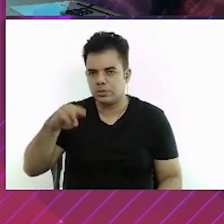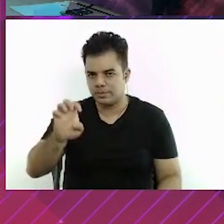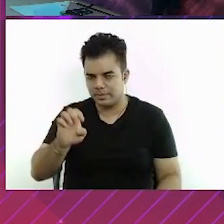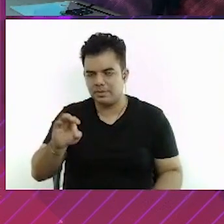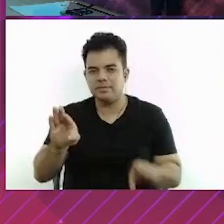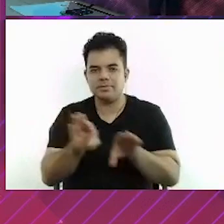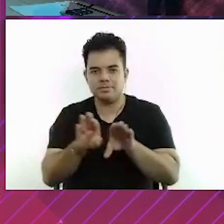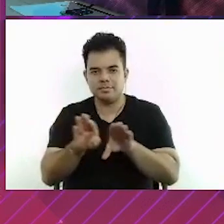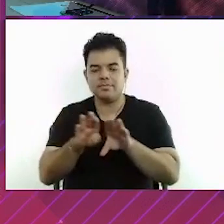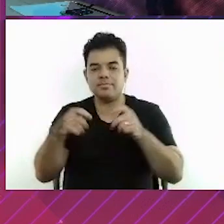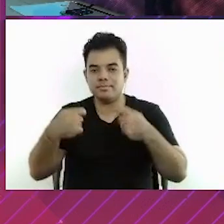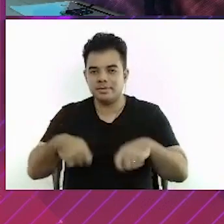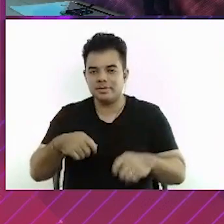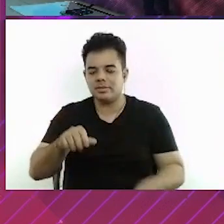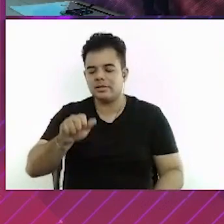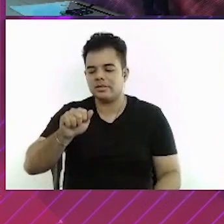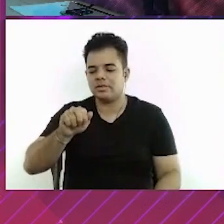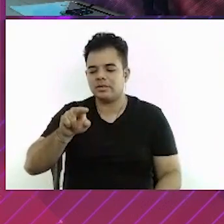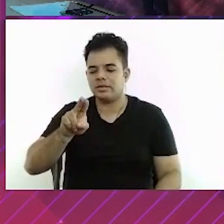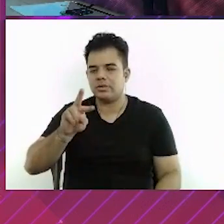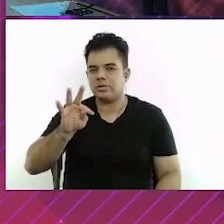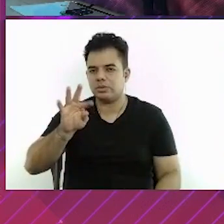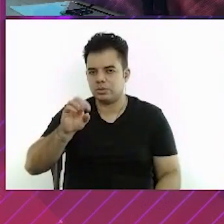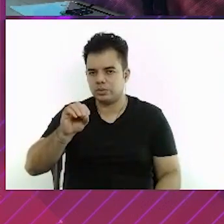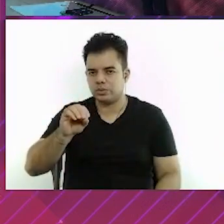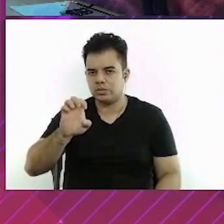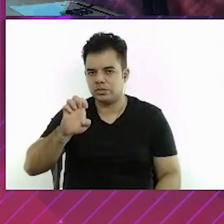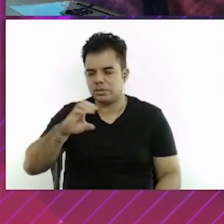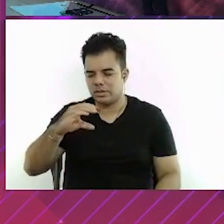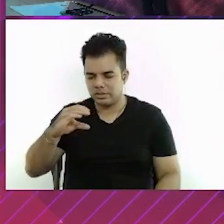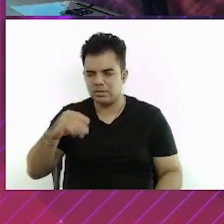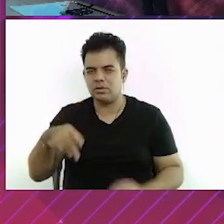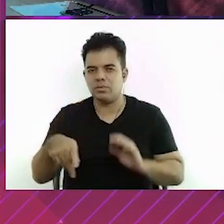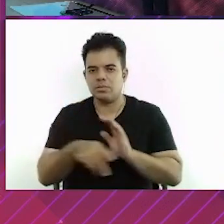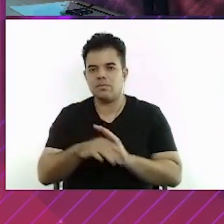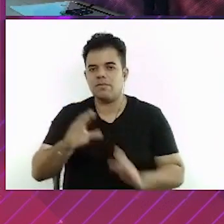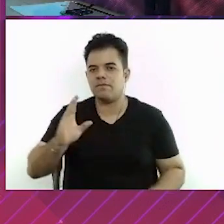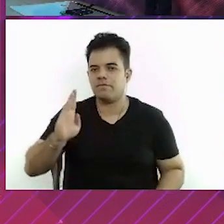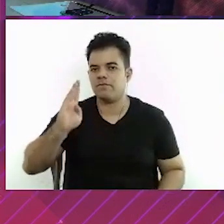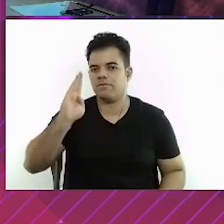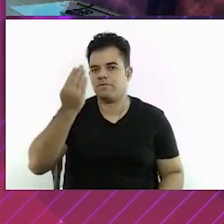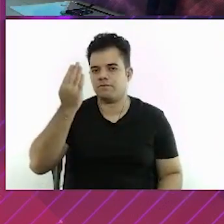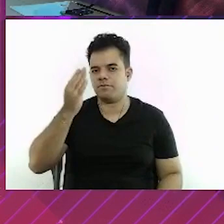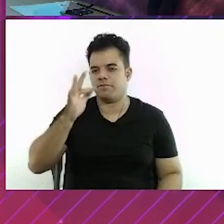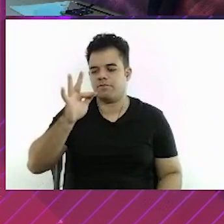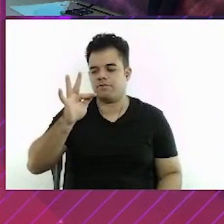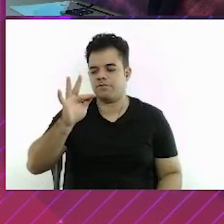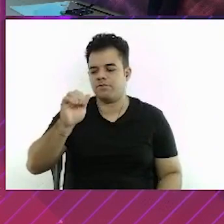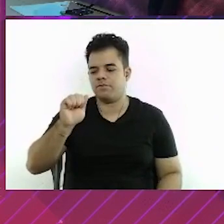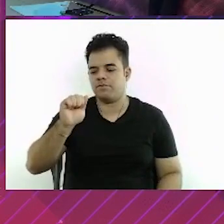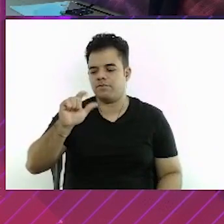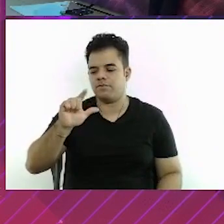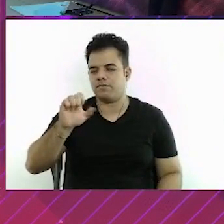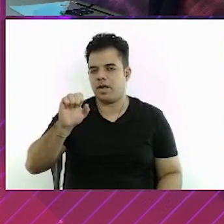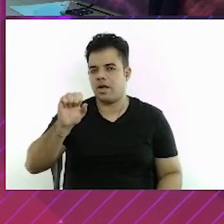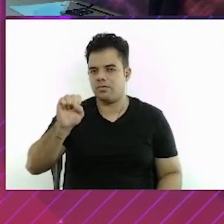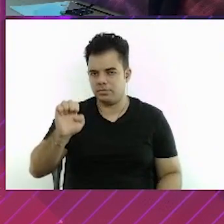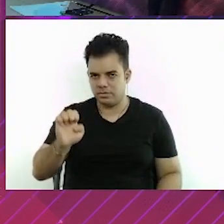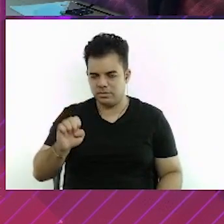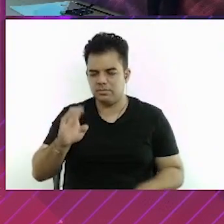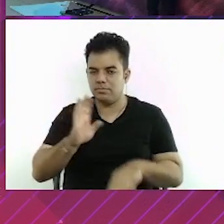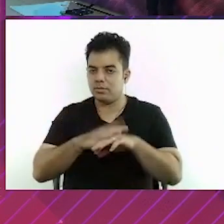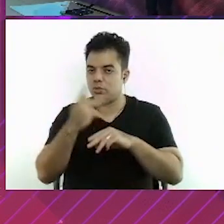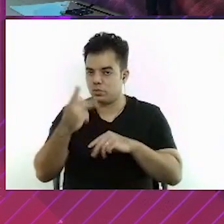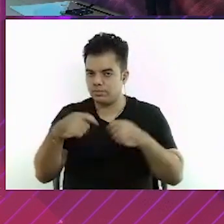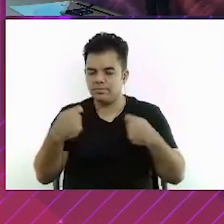como false, para que possa fazer a confirmação manual. Em Go